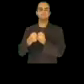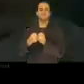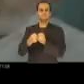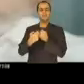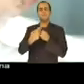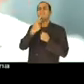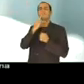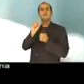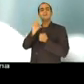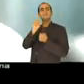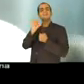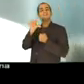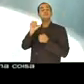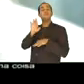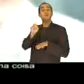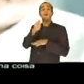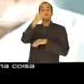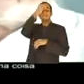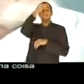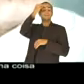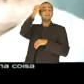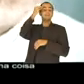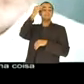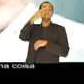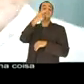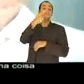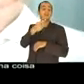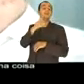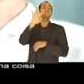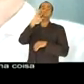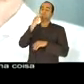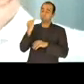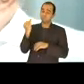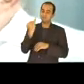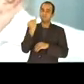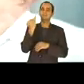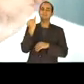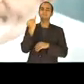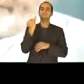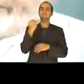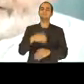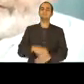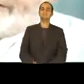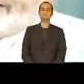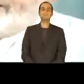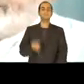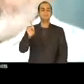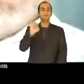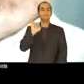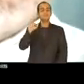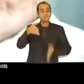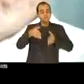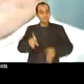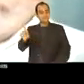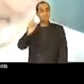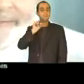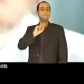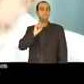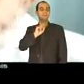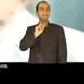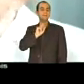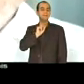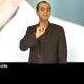segurança. Ora, eu estava falando tanto da Dilma que quase que eu esqueço de dizer uma coisa que eu acho sensacional. É que ela